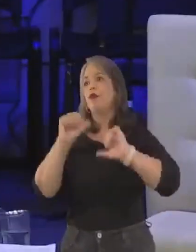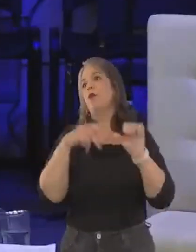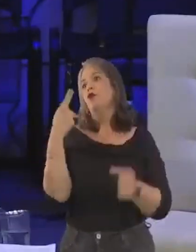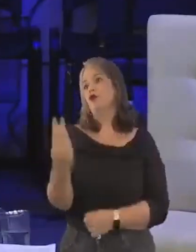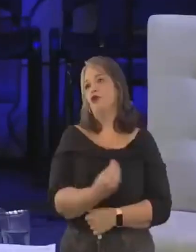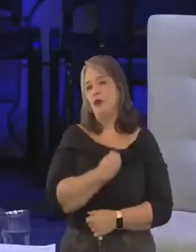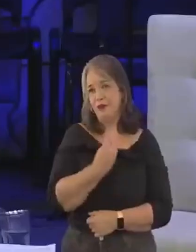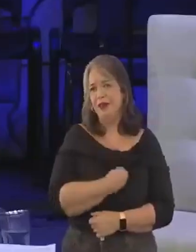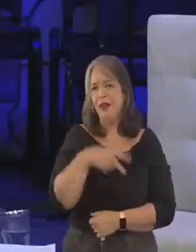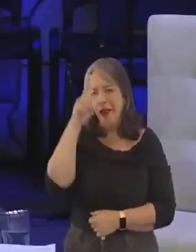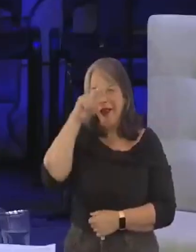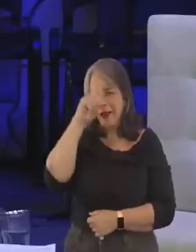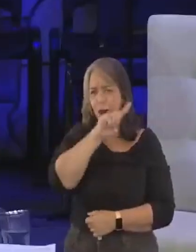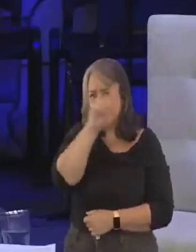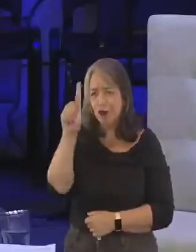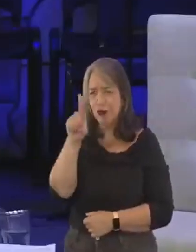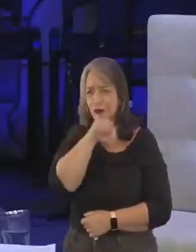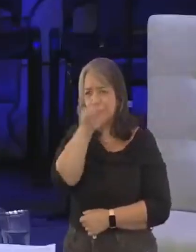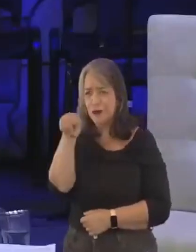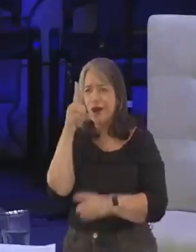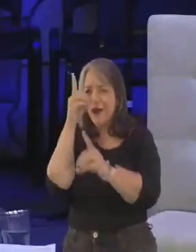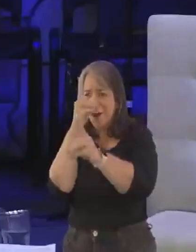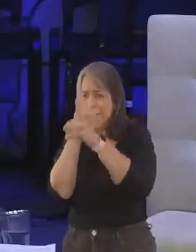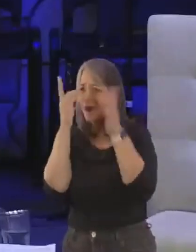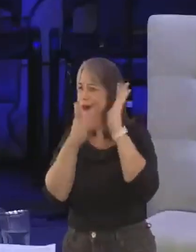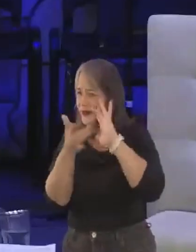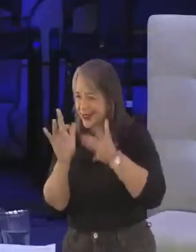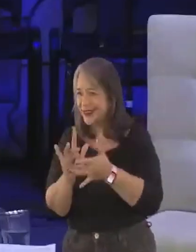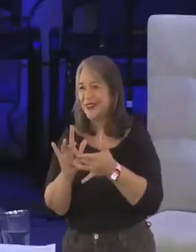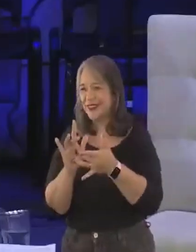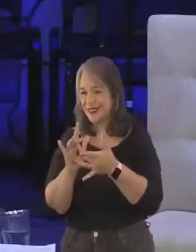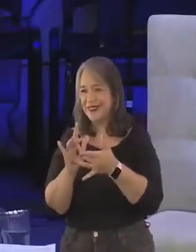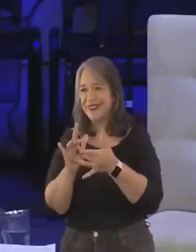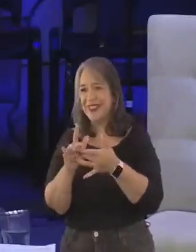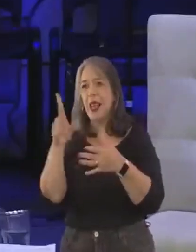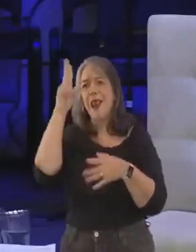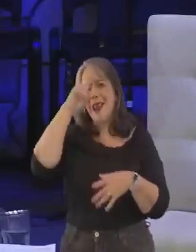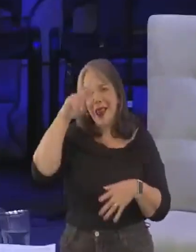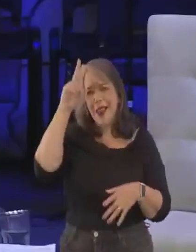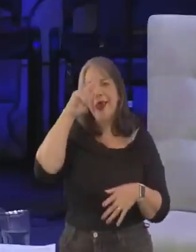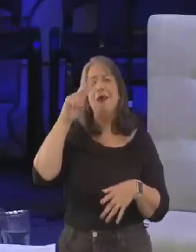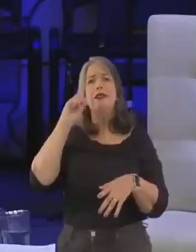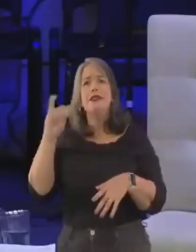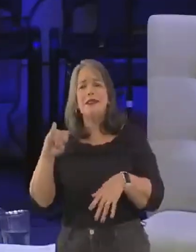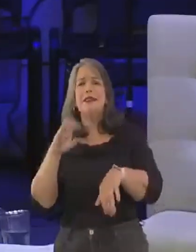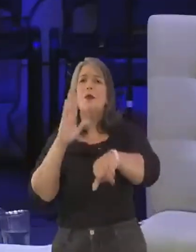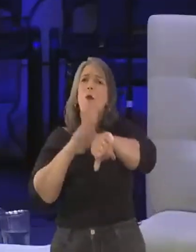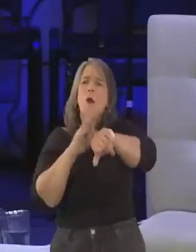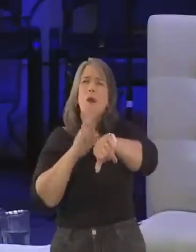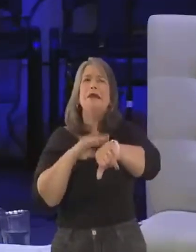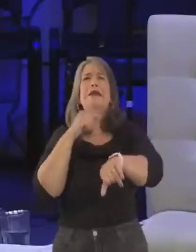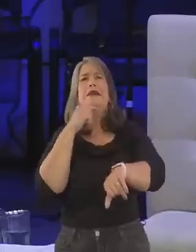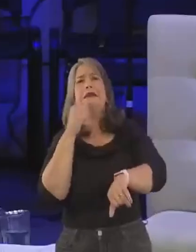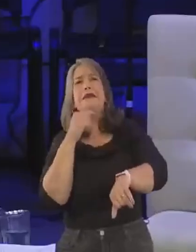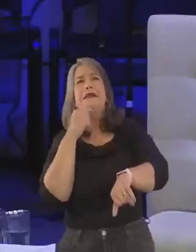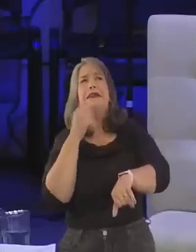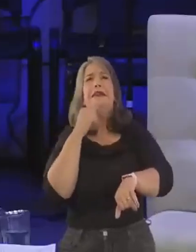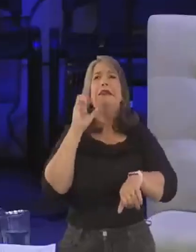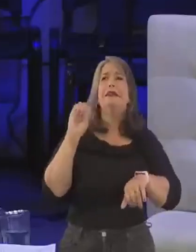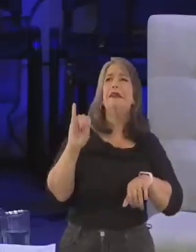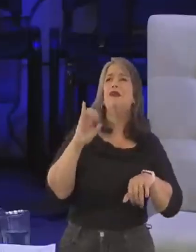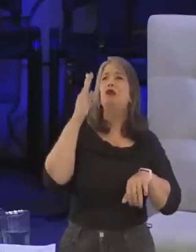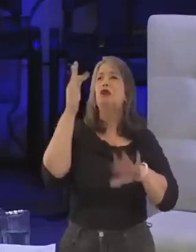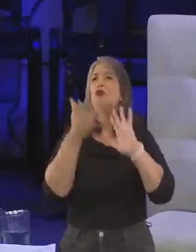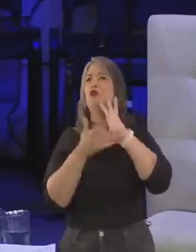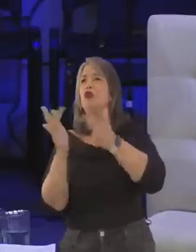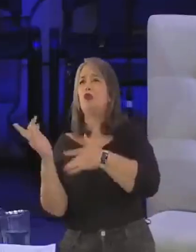com Jesus? Sempre que em algum momento, irmãos, por dificuldades desta vida, bate a incerteza,